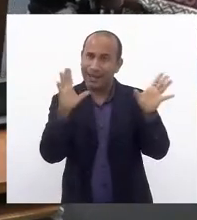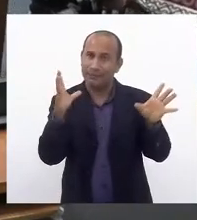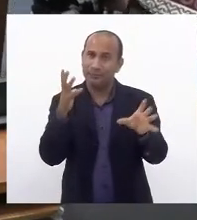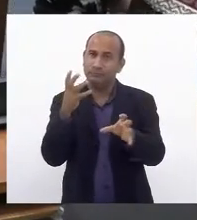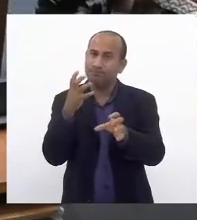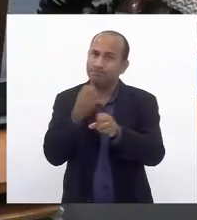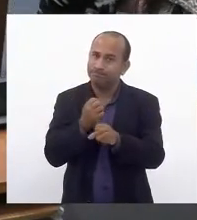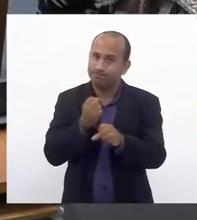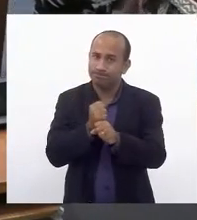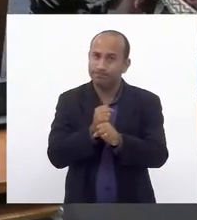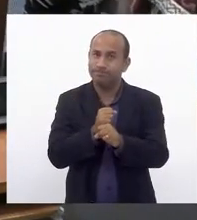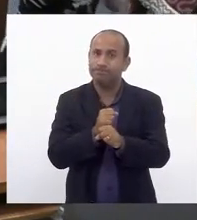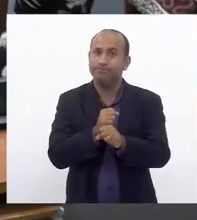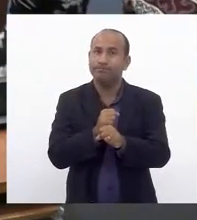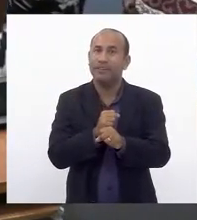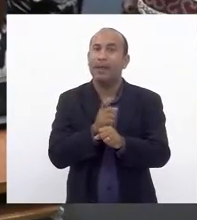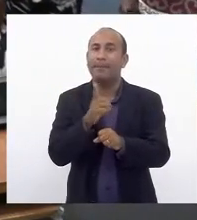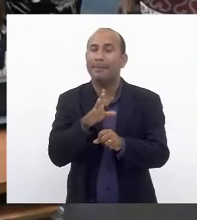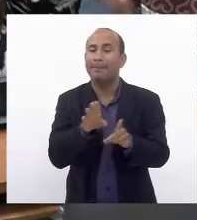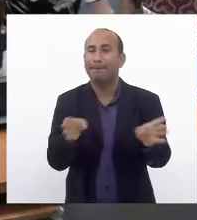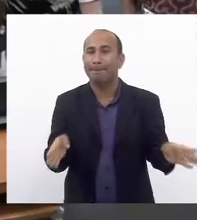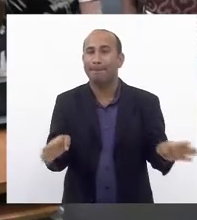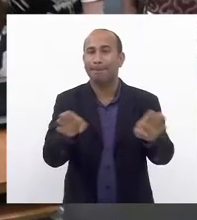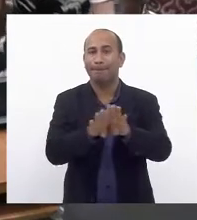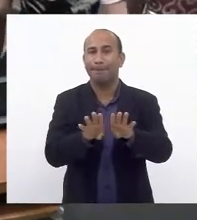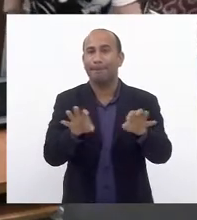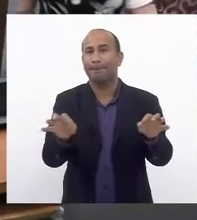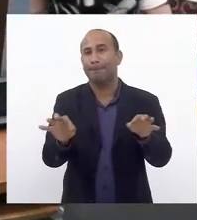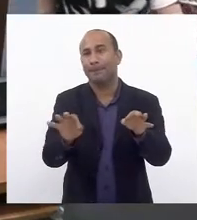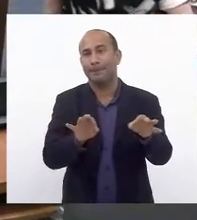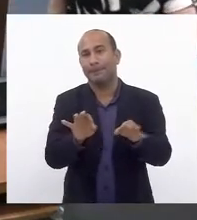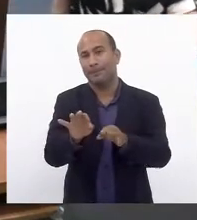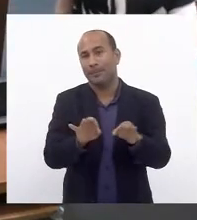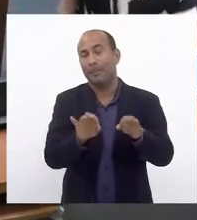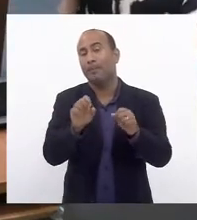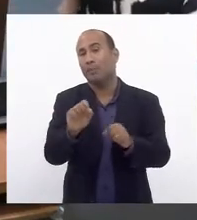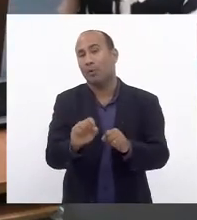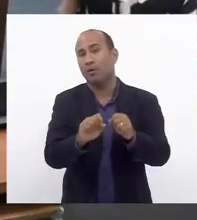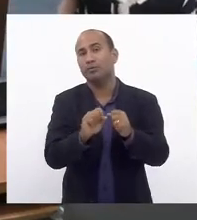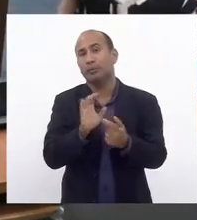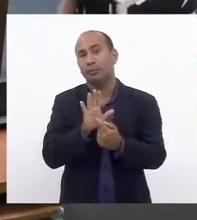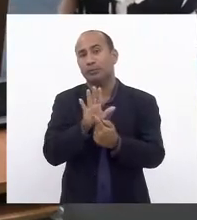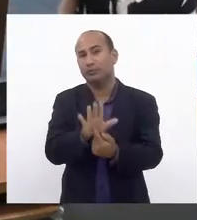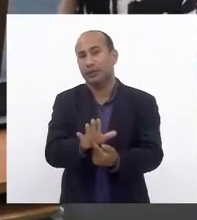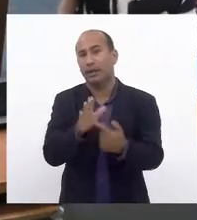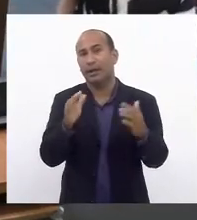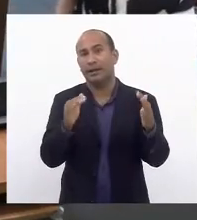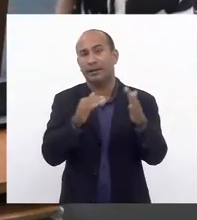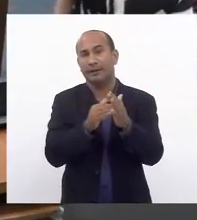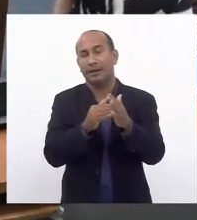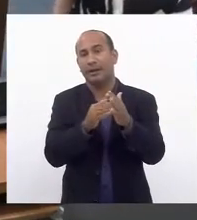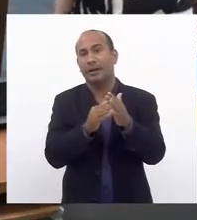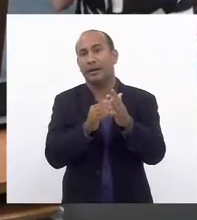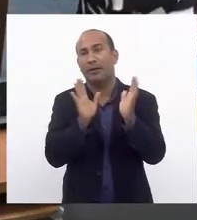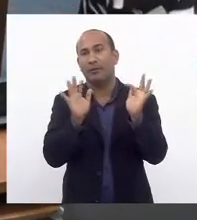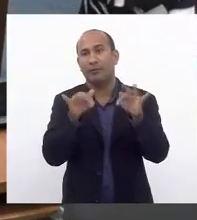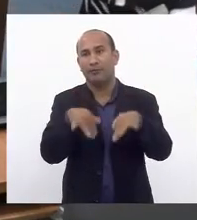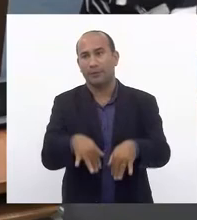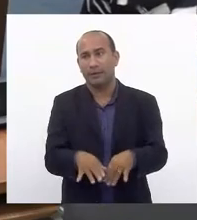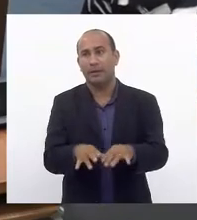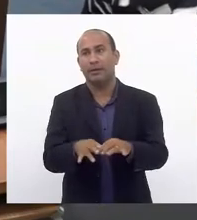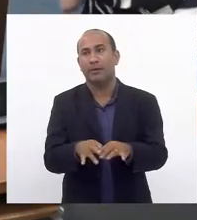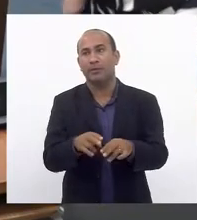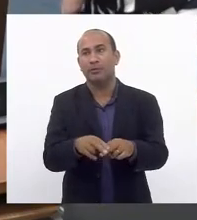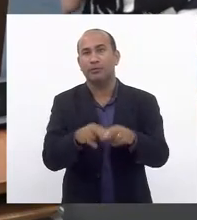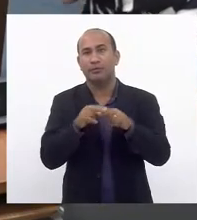em julgado, mas é fechado todo o processo. Isso pode ser esclarecido através das emendas. Então, enquanto